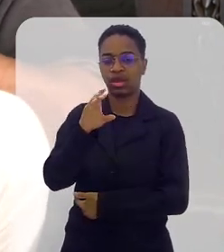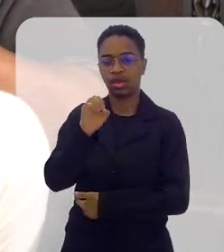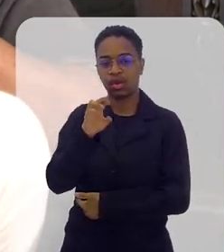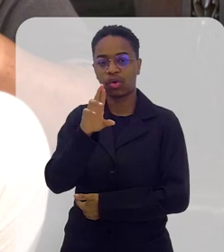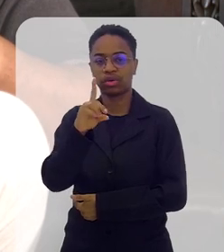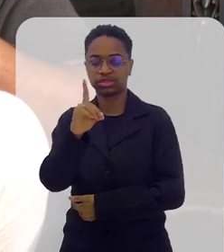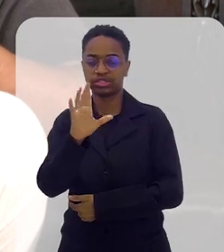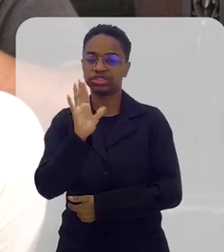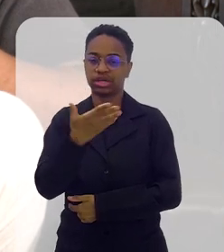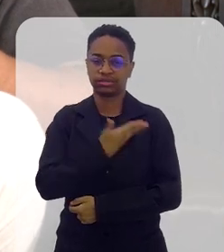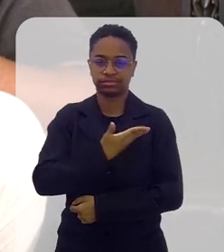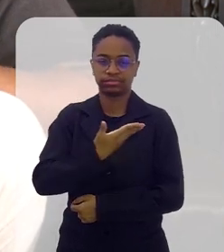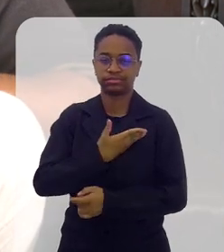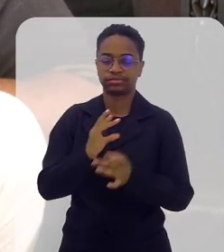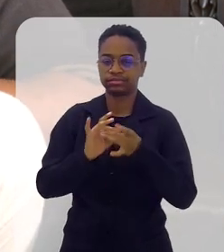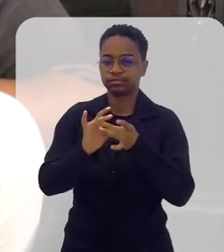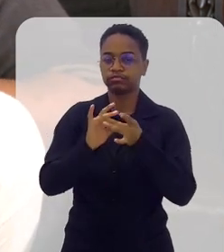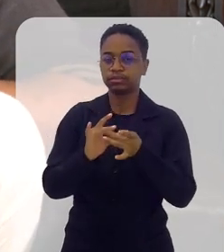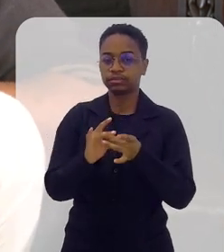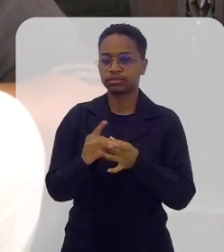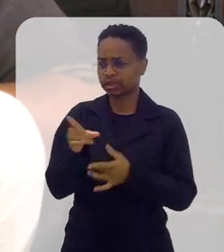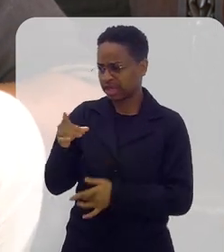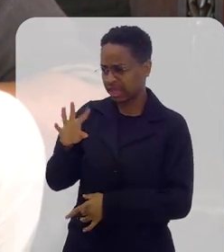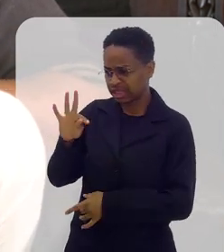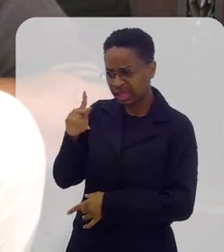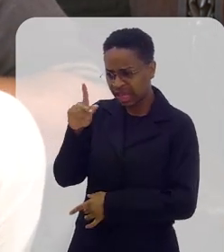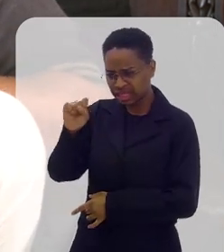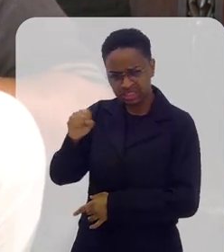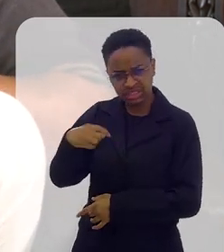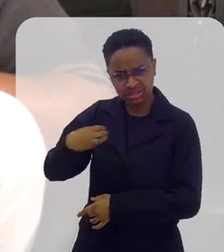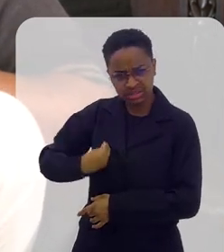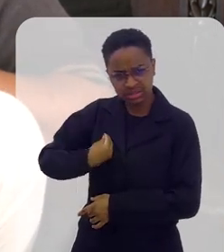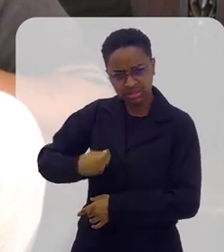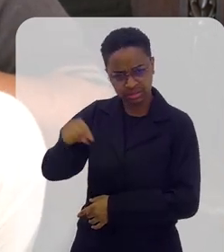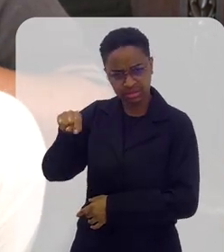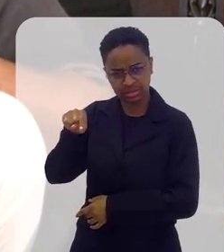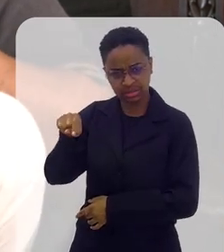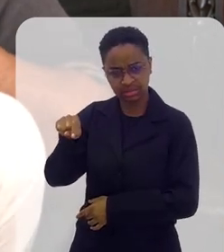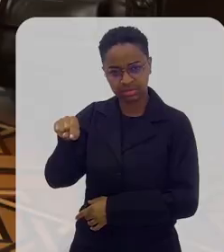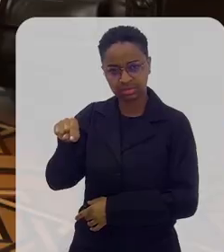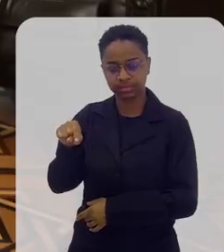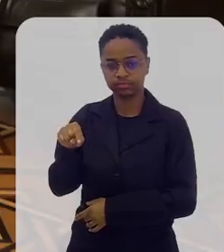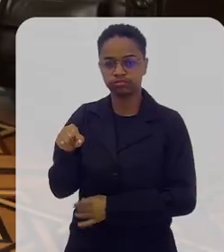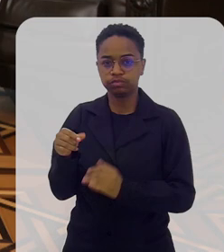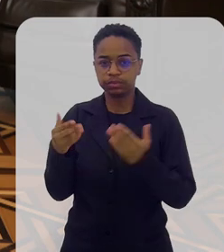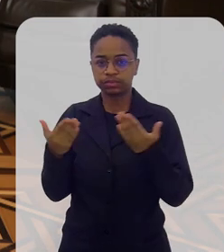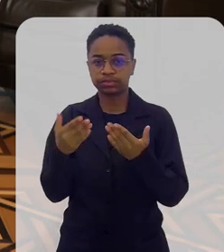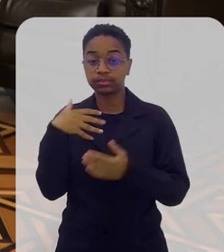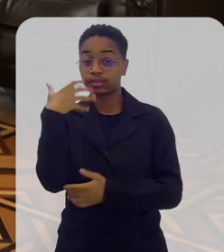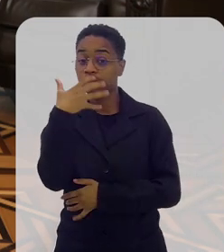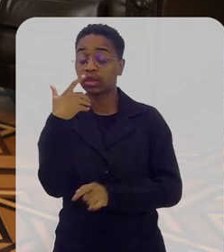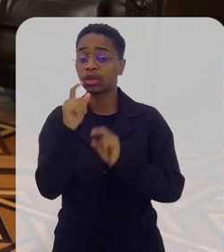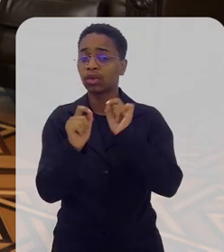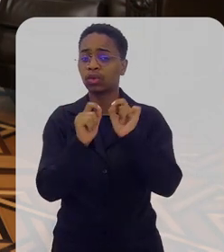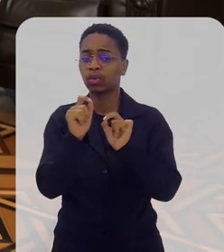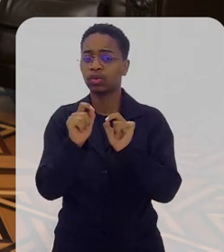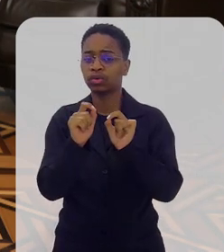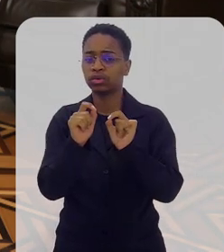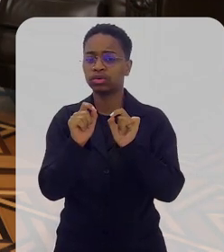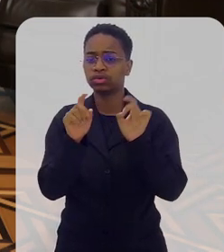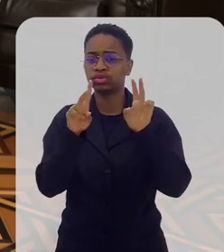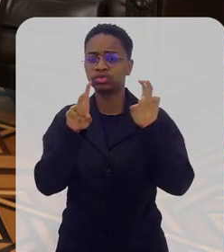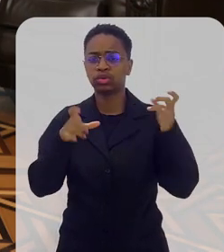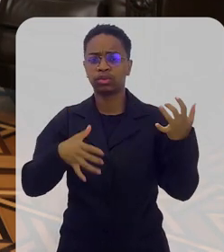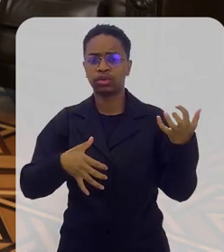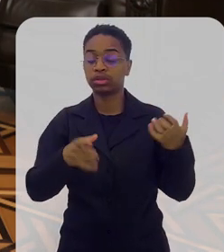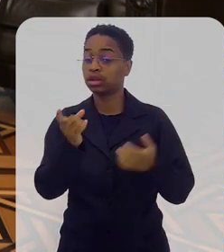profissional. Gente, ô Taizinha, filha, você tá por aí? Taizinha tá? Agora ela canta, ela vai cantar sobre o instrumental. Ah, ou